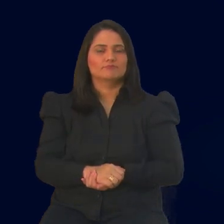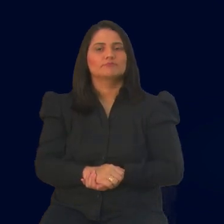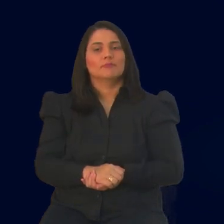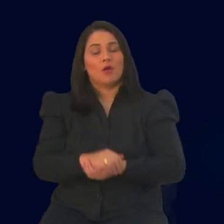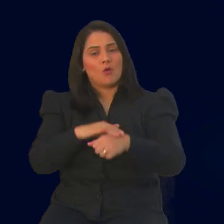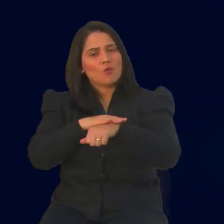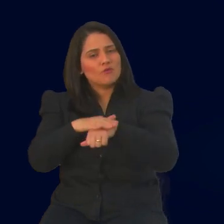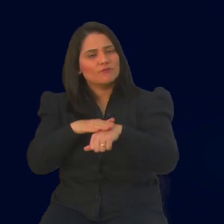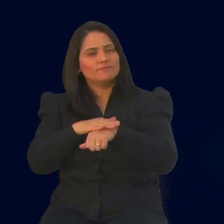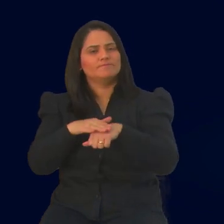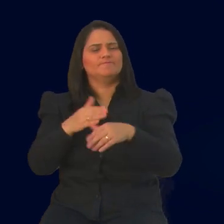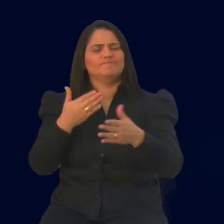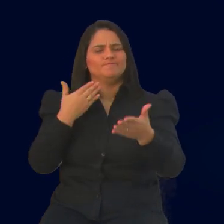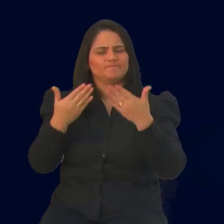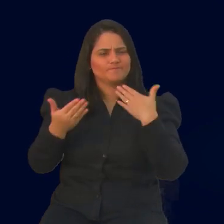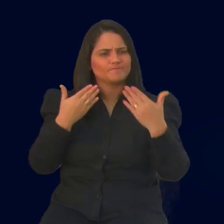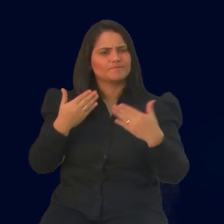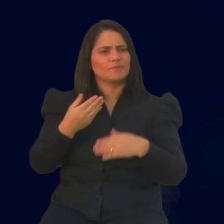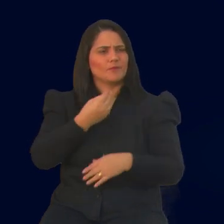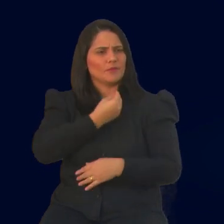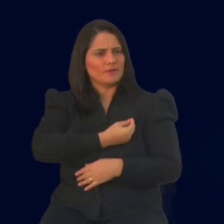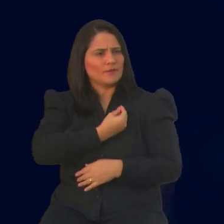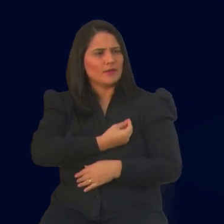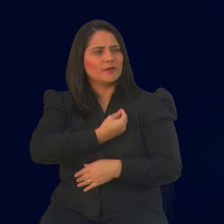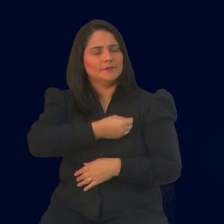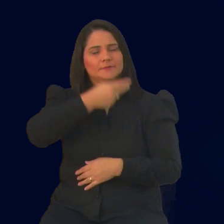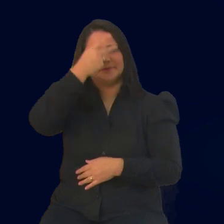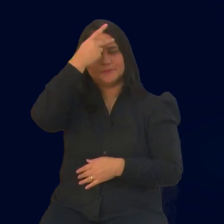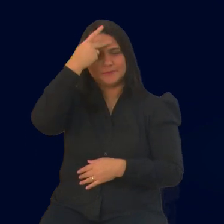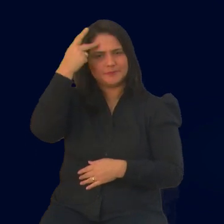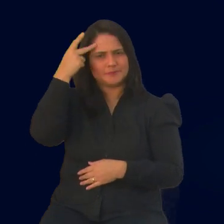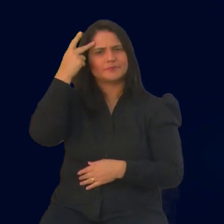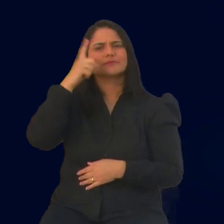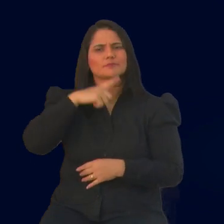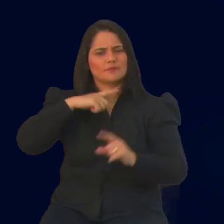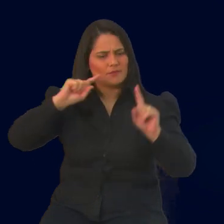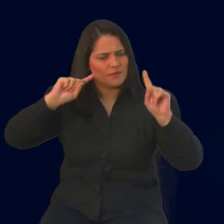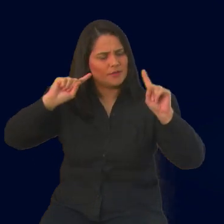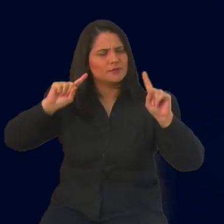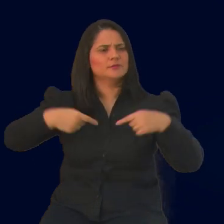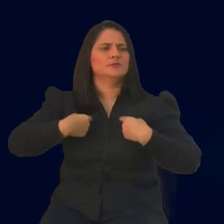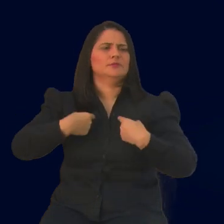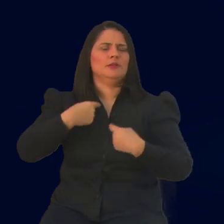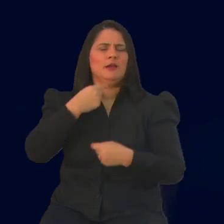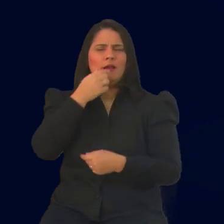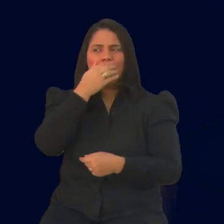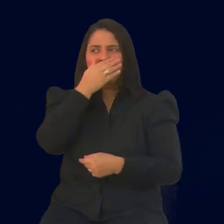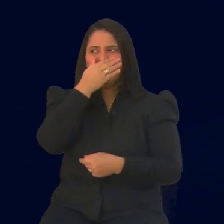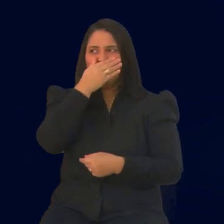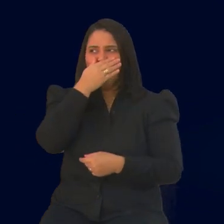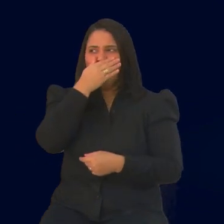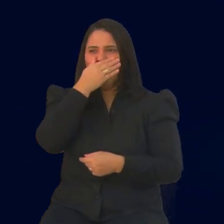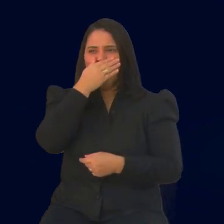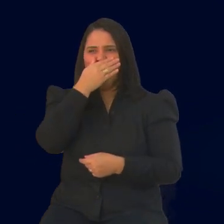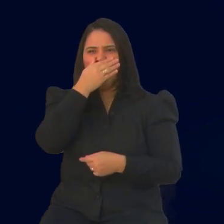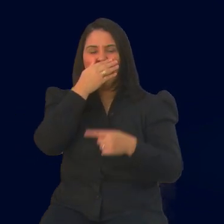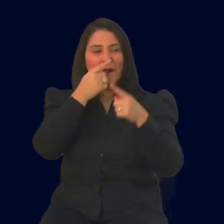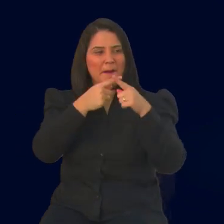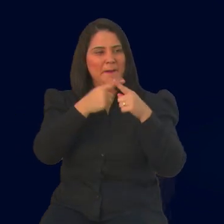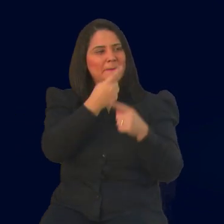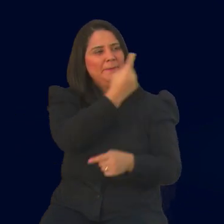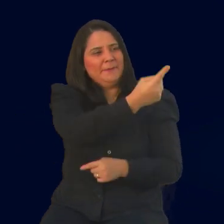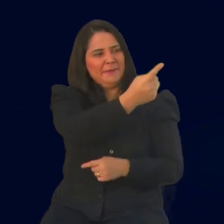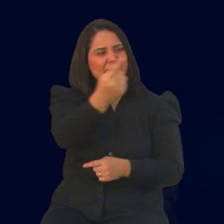conversar e conviver com pessoas é algo muito desafiador, porque cada pessoa tem a sua bagagem de